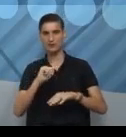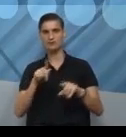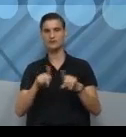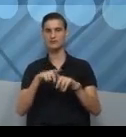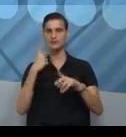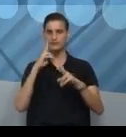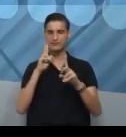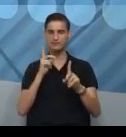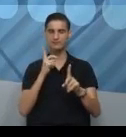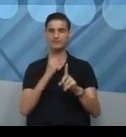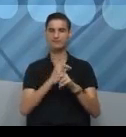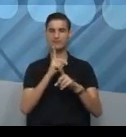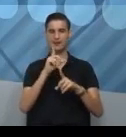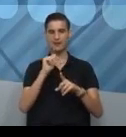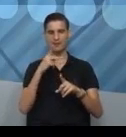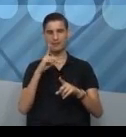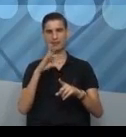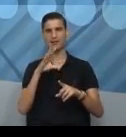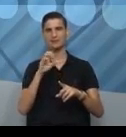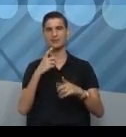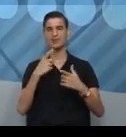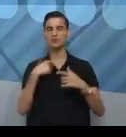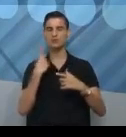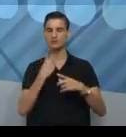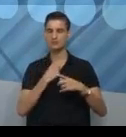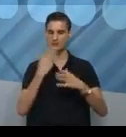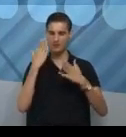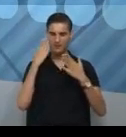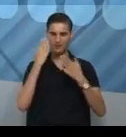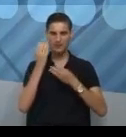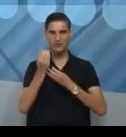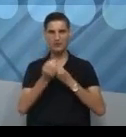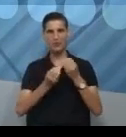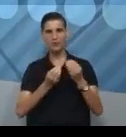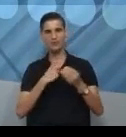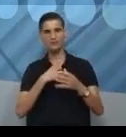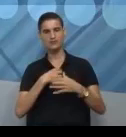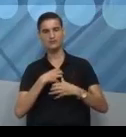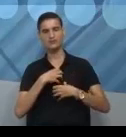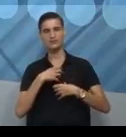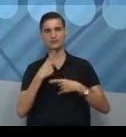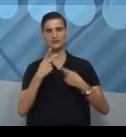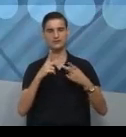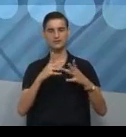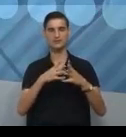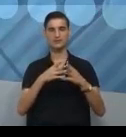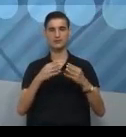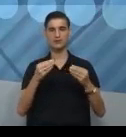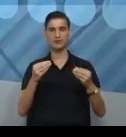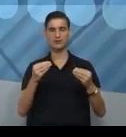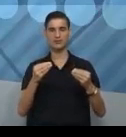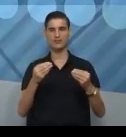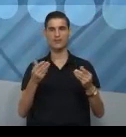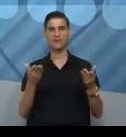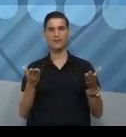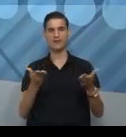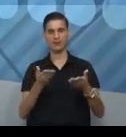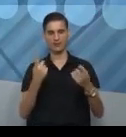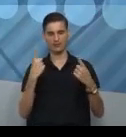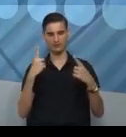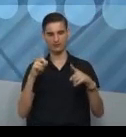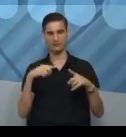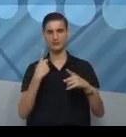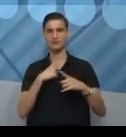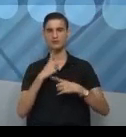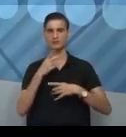E chegamos na equação de Laplace, né, onde nós entendemos como se comportam algumas soluções. E agora, no final,